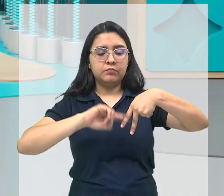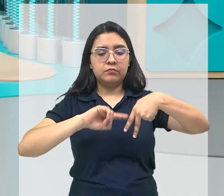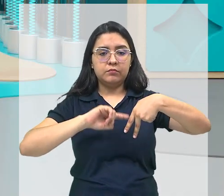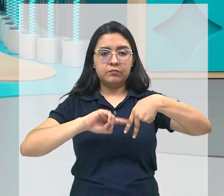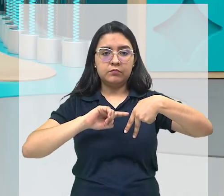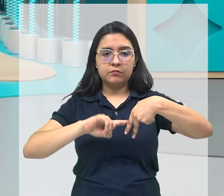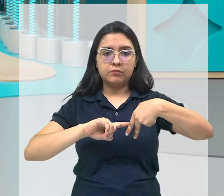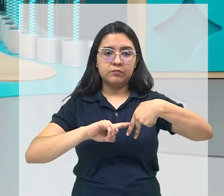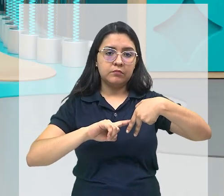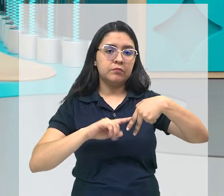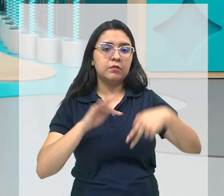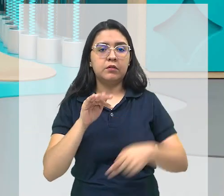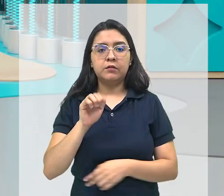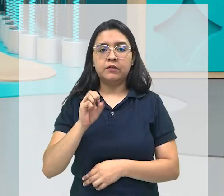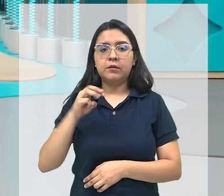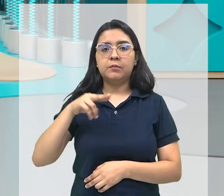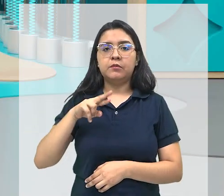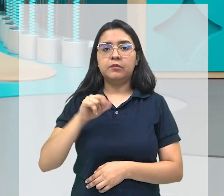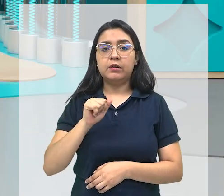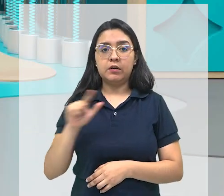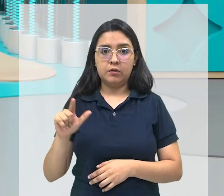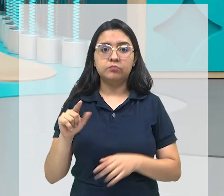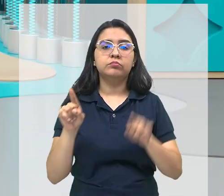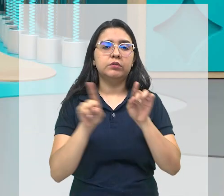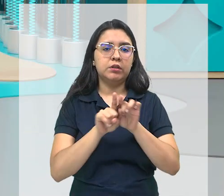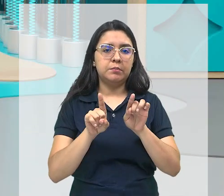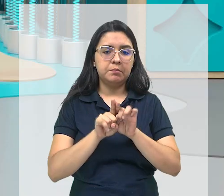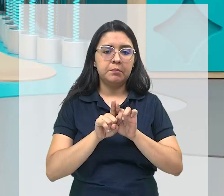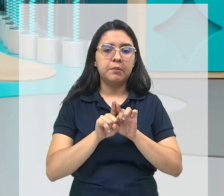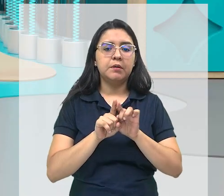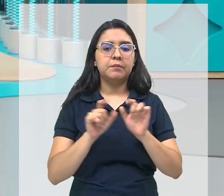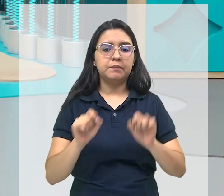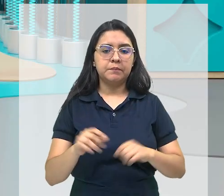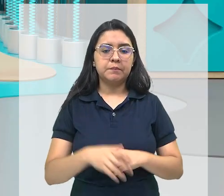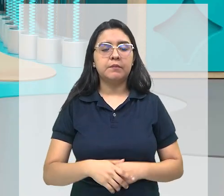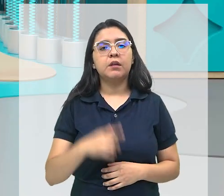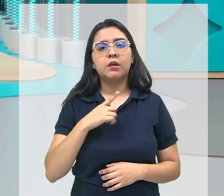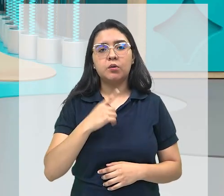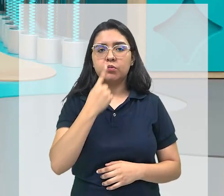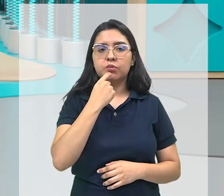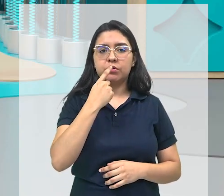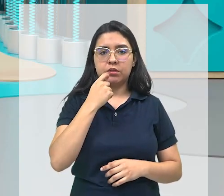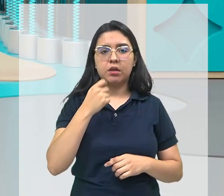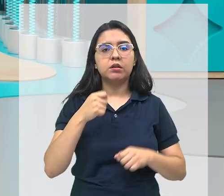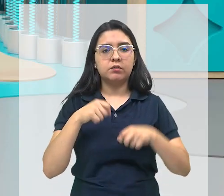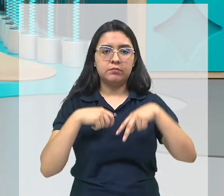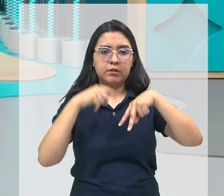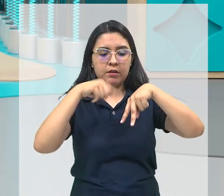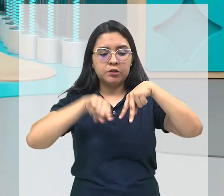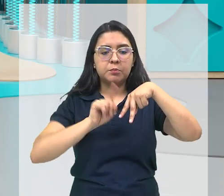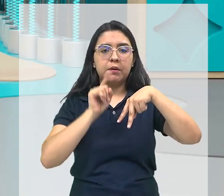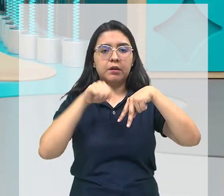femoral, que é também uma artéria bem calibrosa, que irriga sangue por todo o membro inferior.